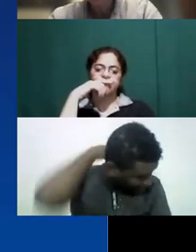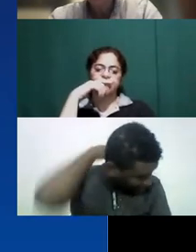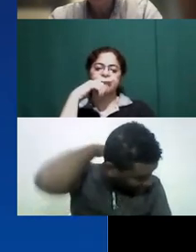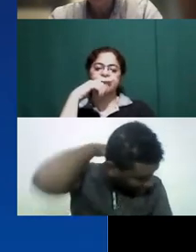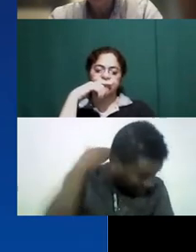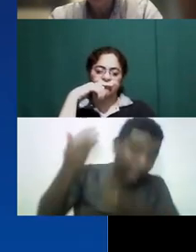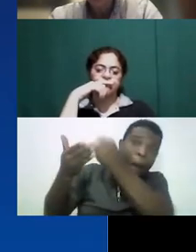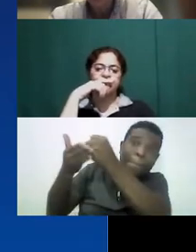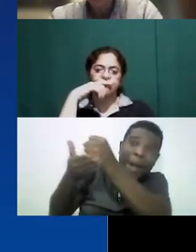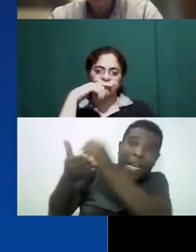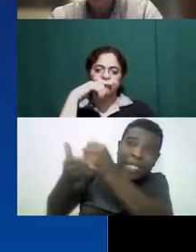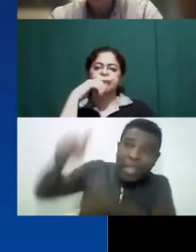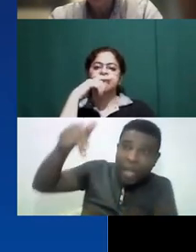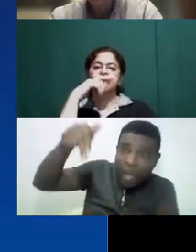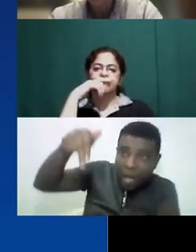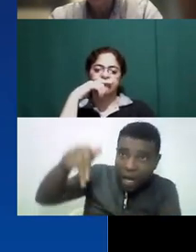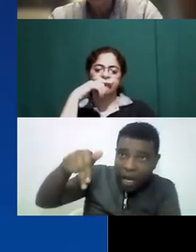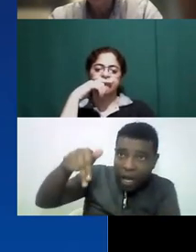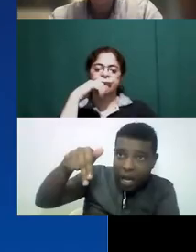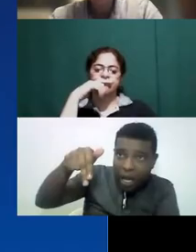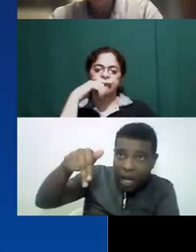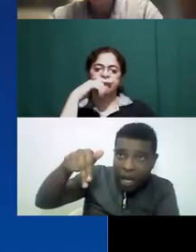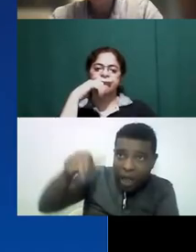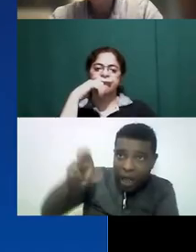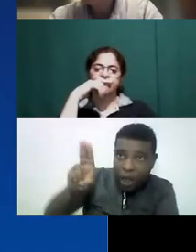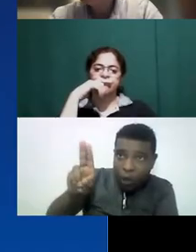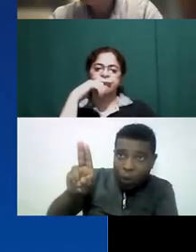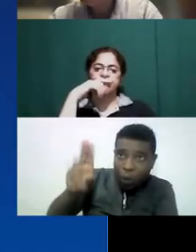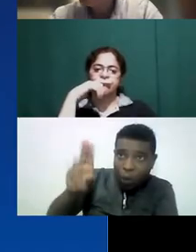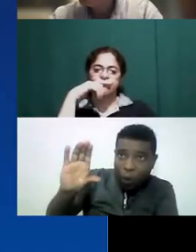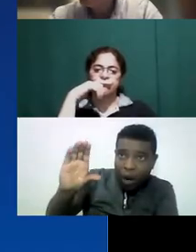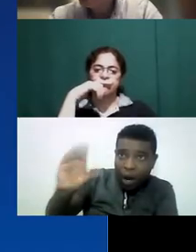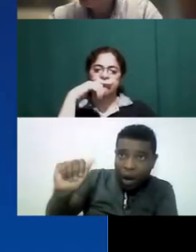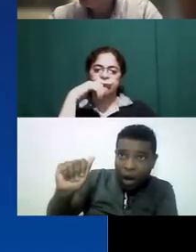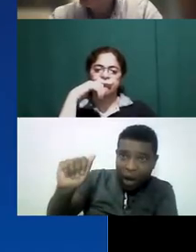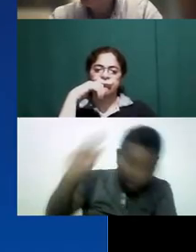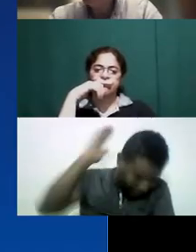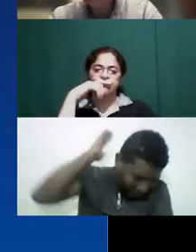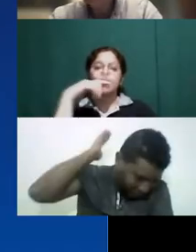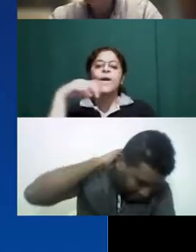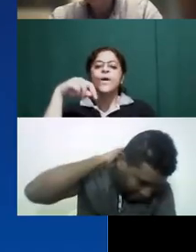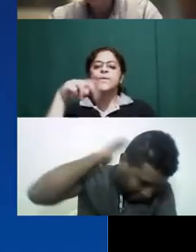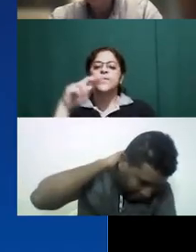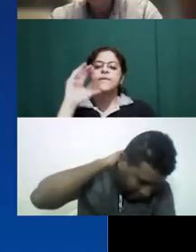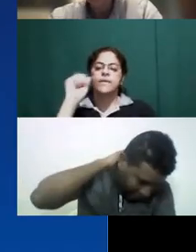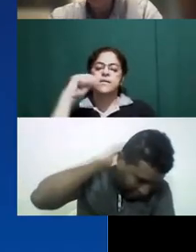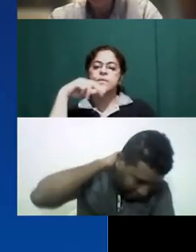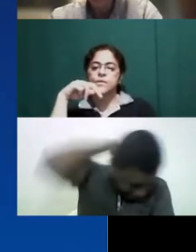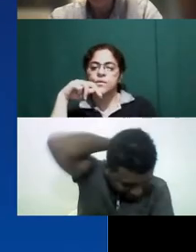que quando aperto o músculo com a mão, alivia. Exatamente. Então, isso aí a gente chama de cervicalgia de origem...